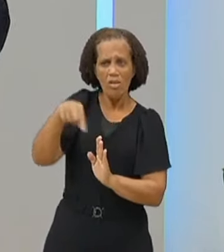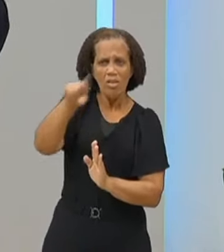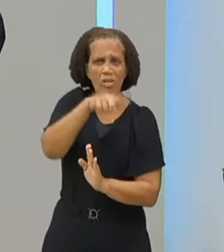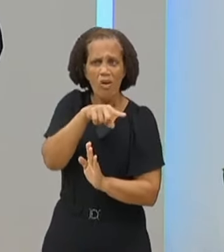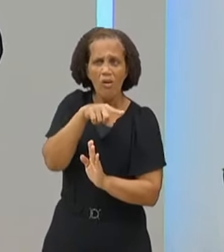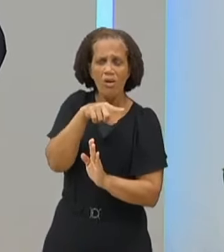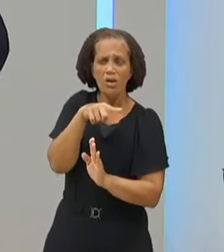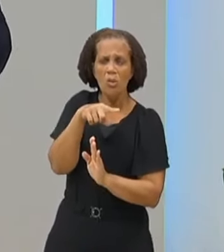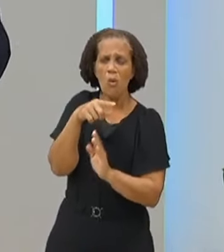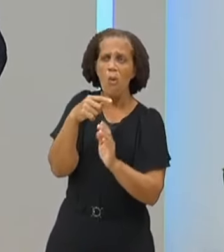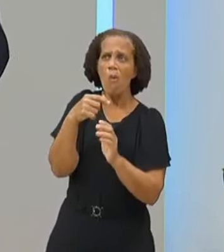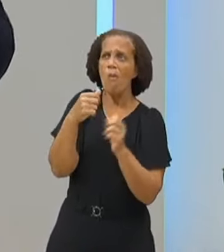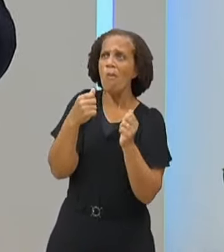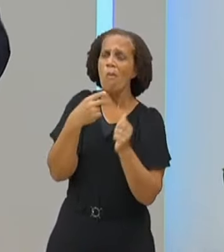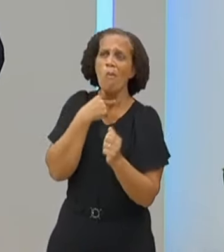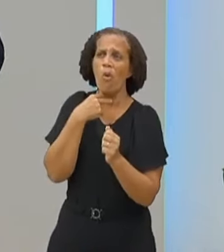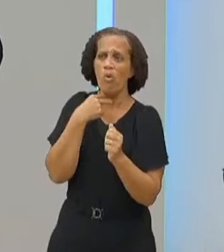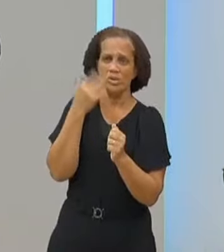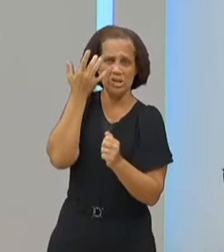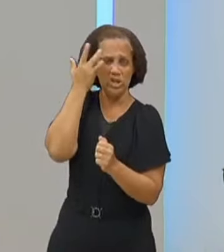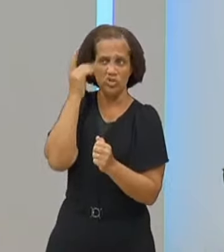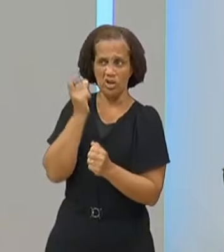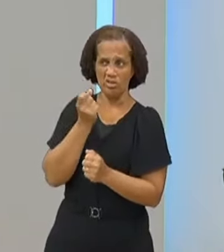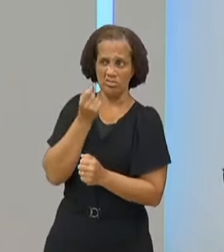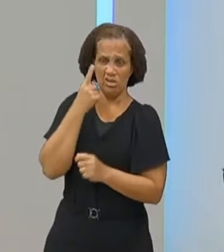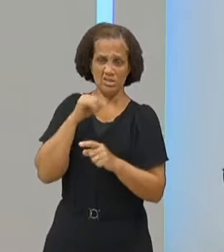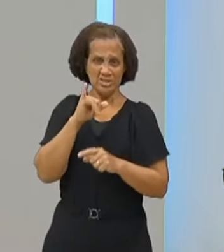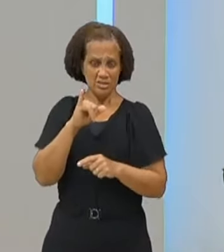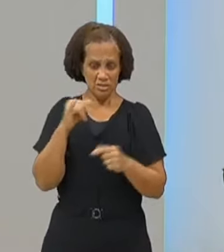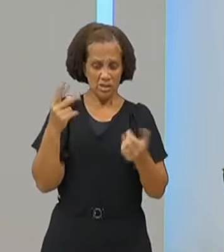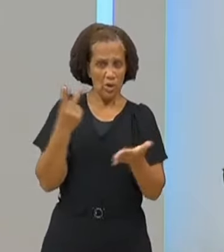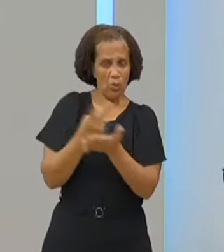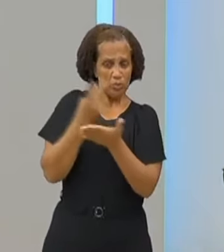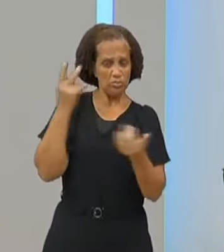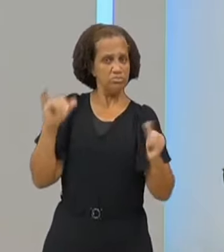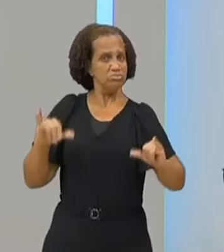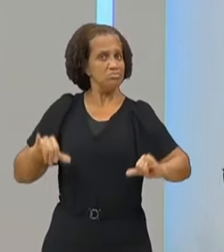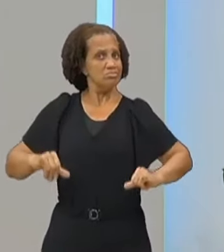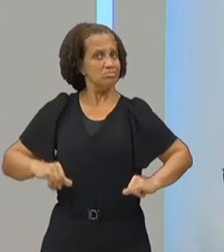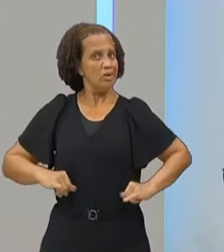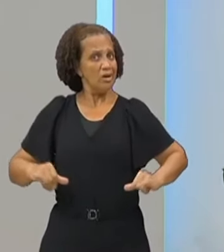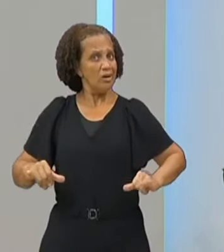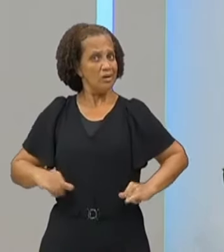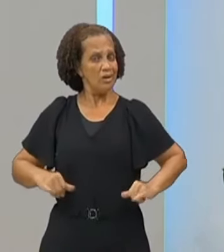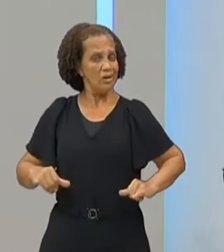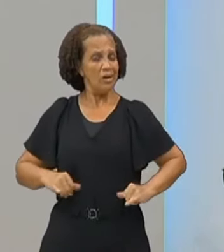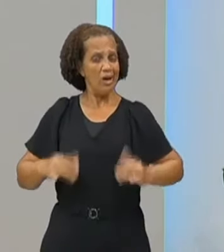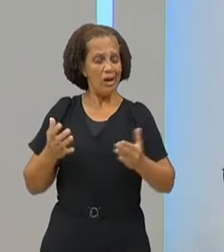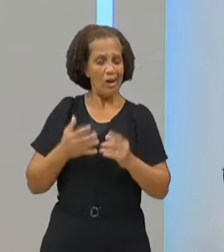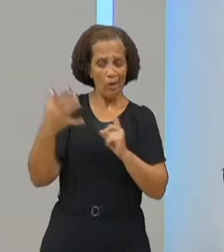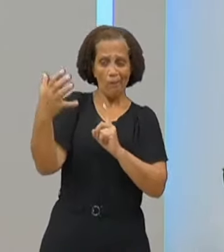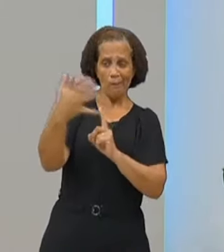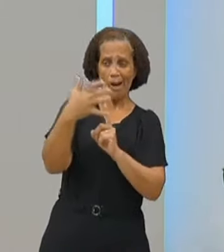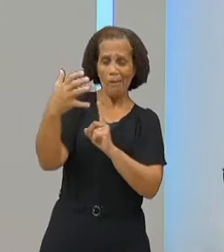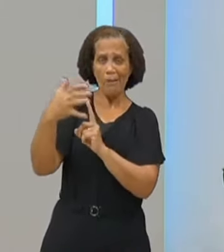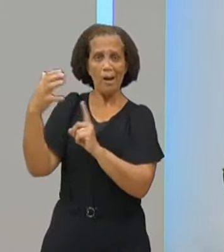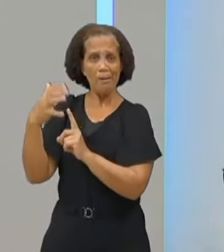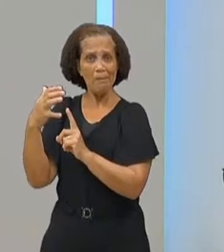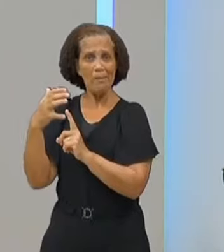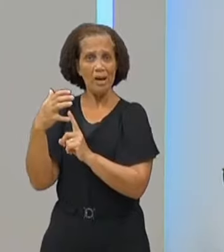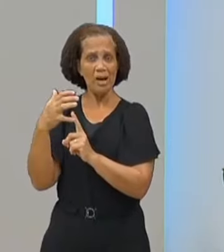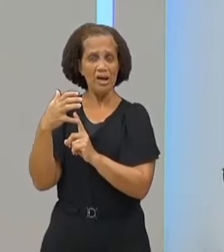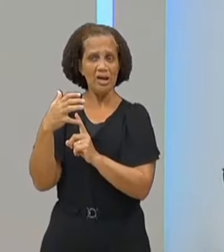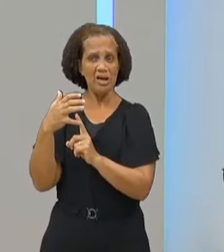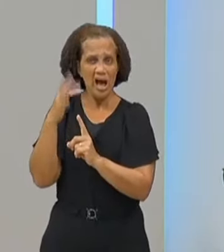a ardente prova que vem sobre vós para vos tentar, como se